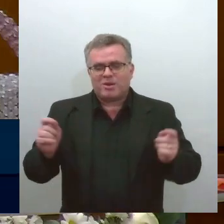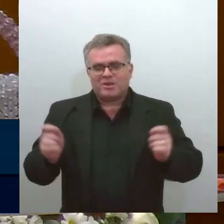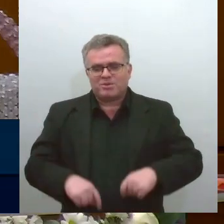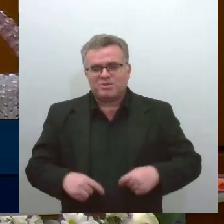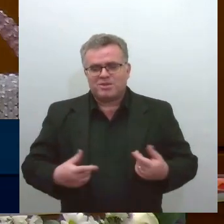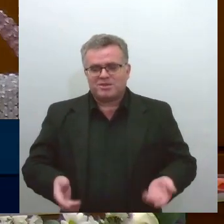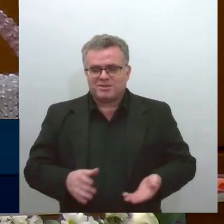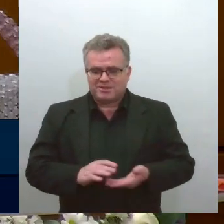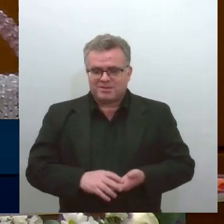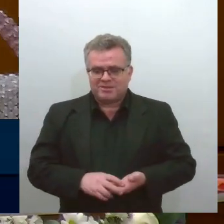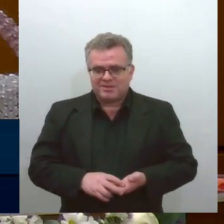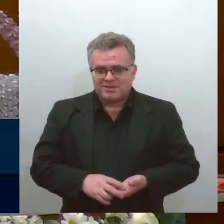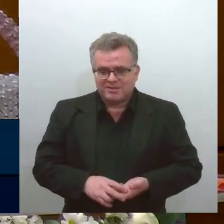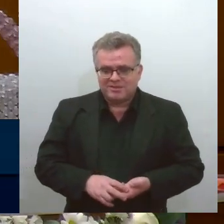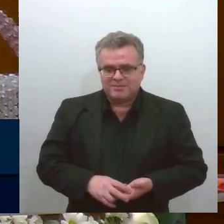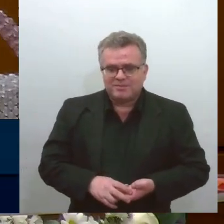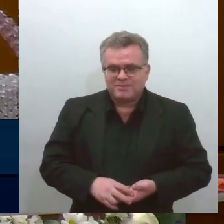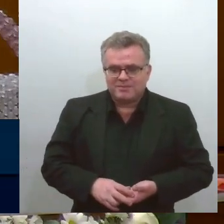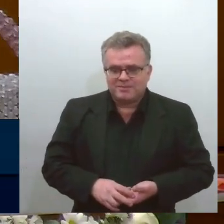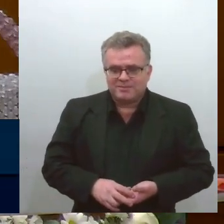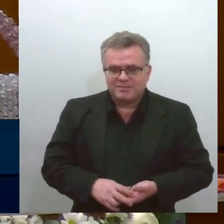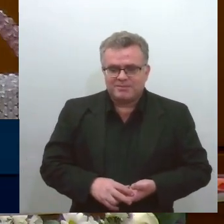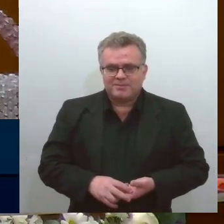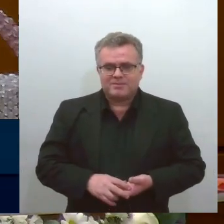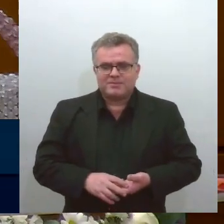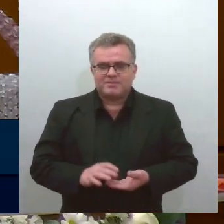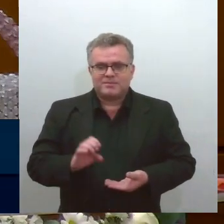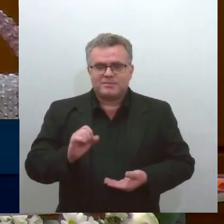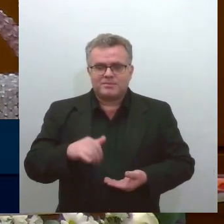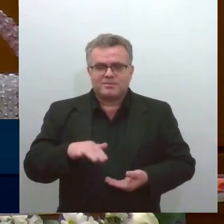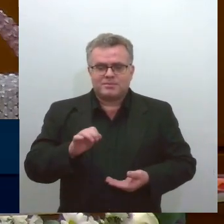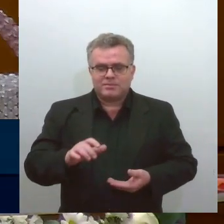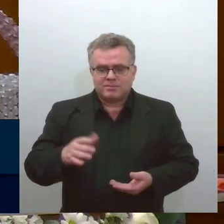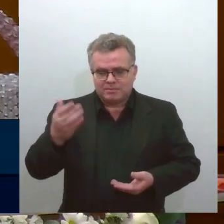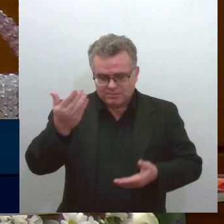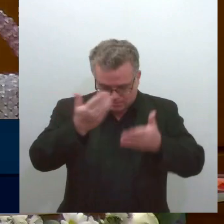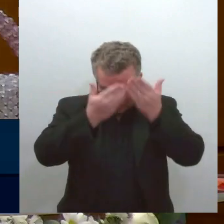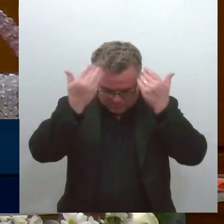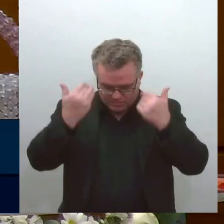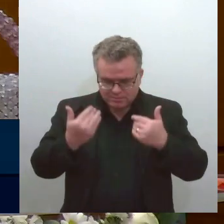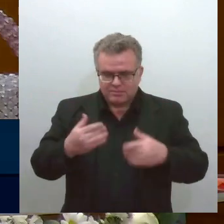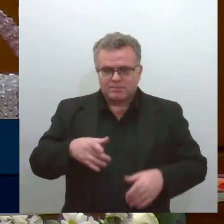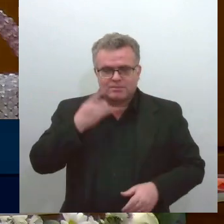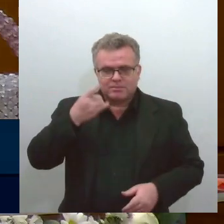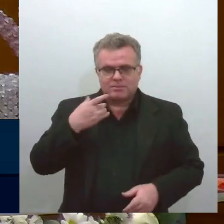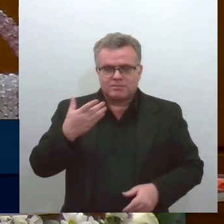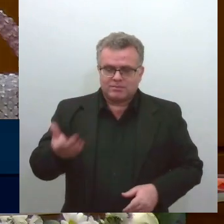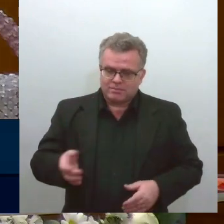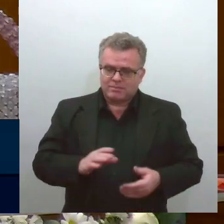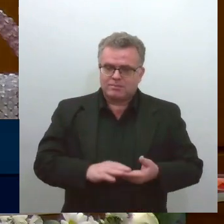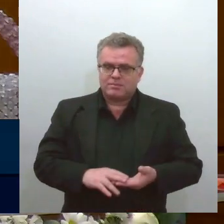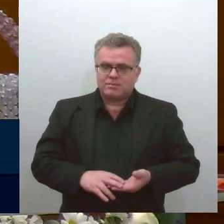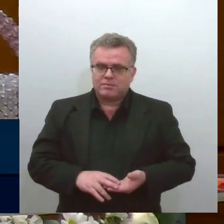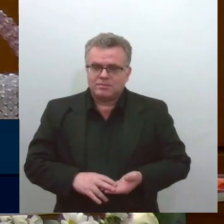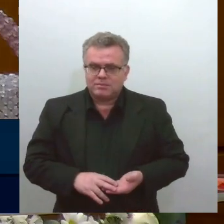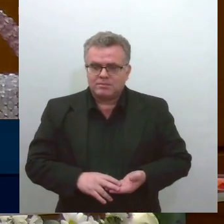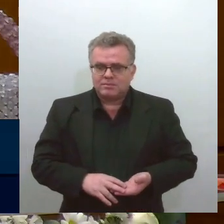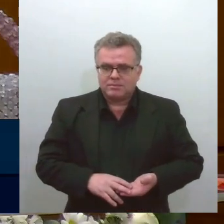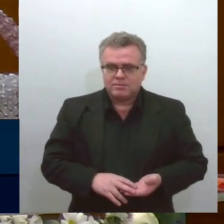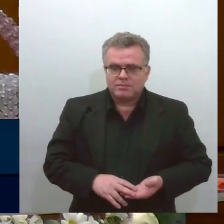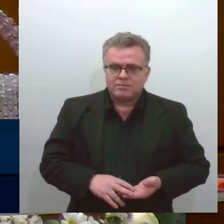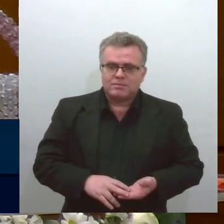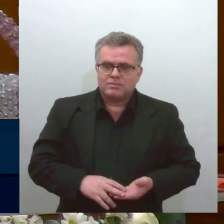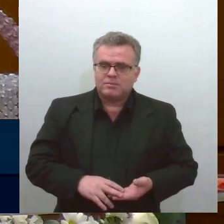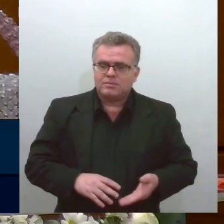Samuel que indicou. Também saudar e parabenizar o